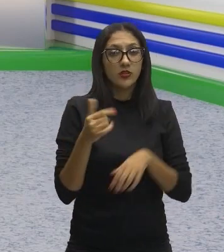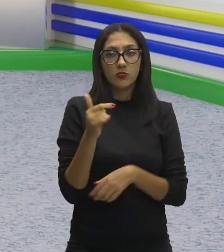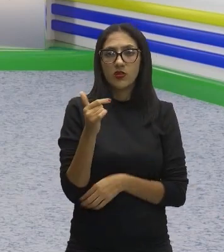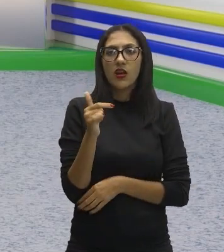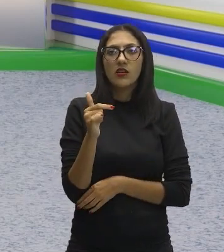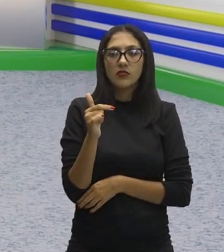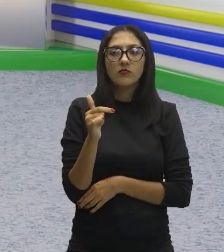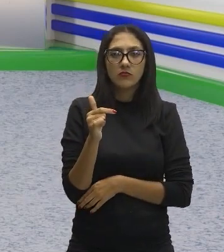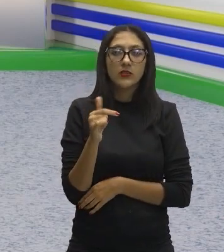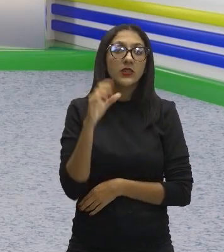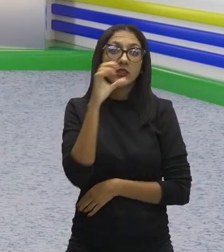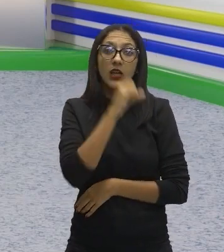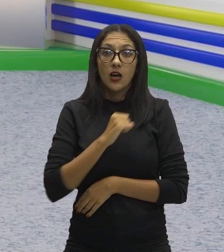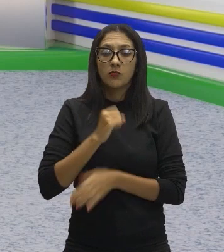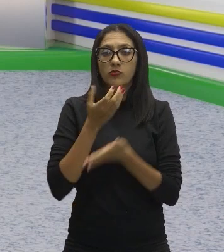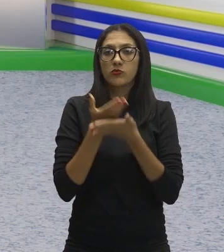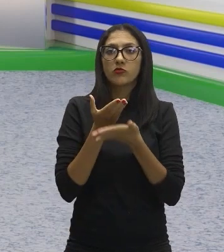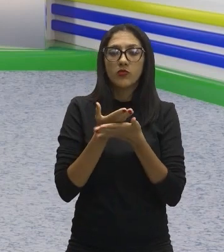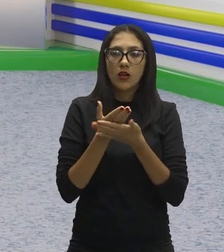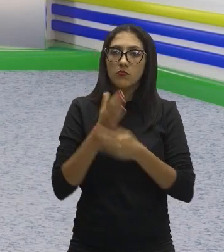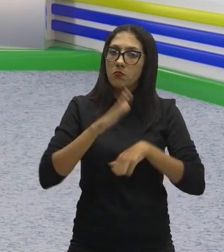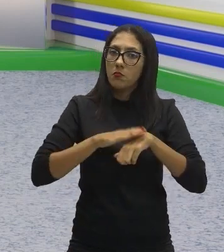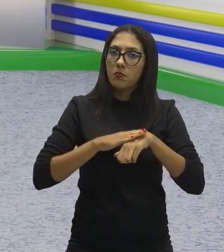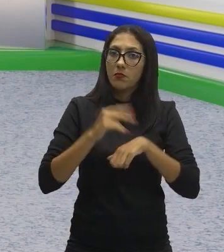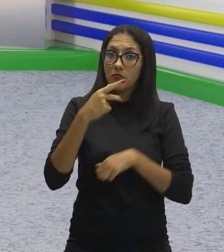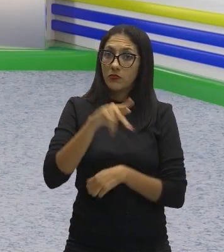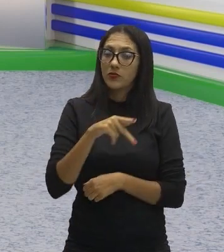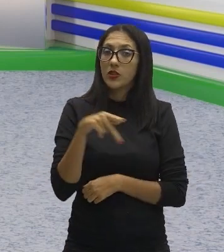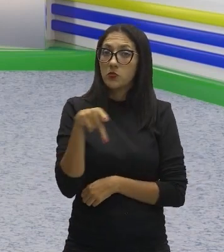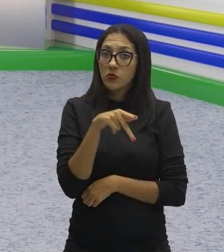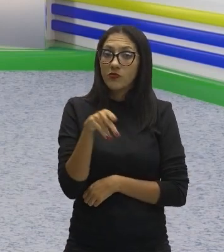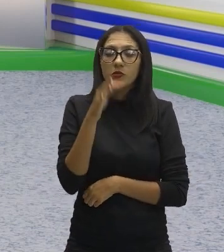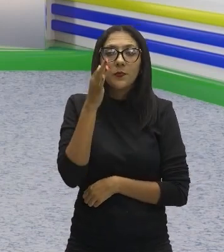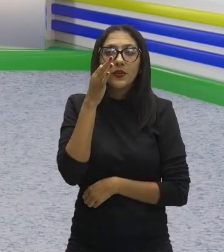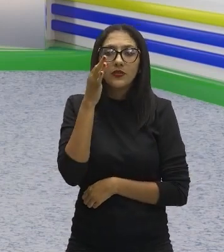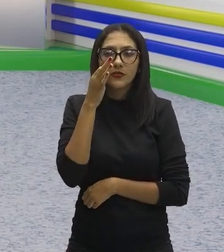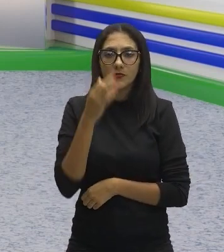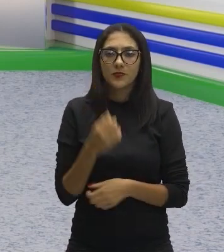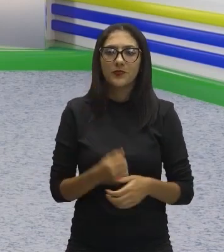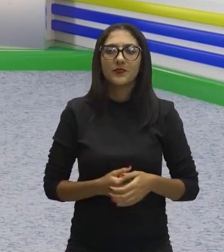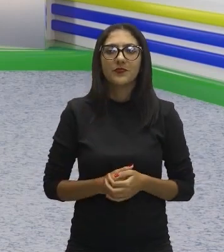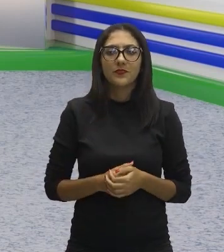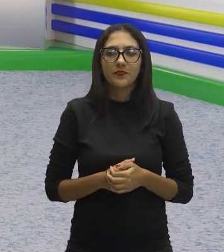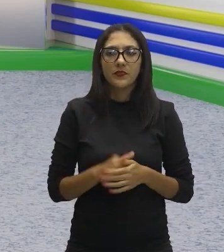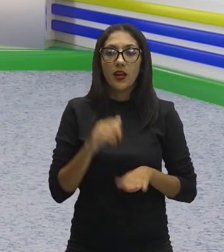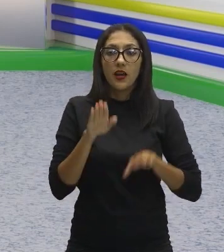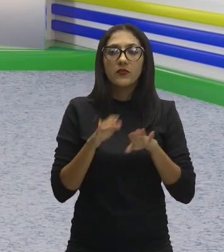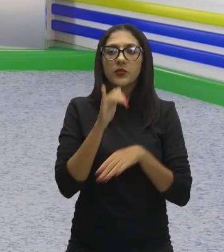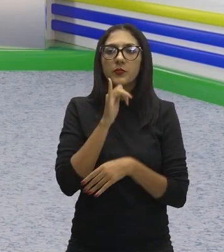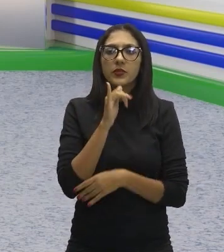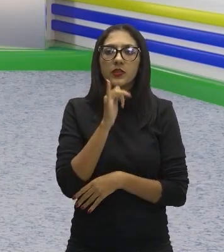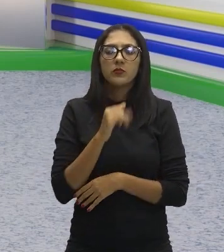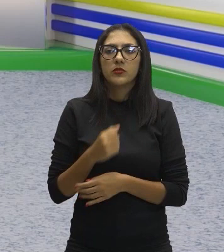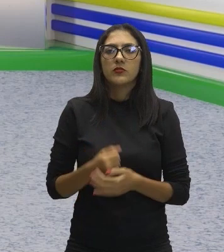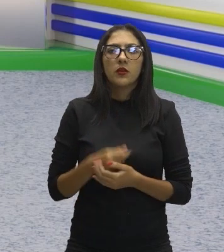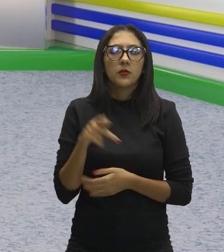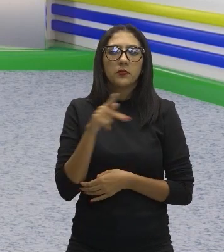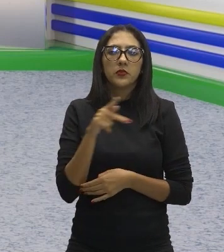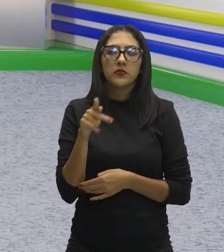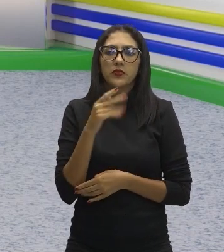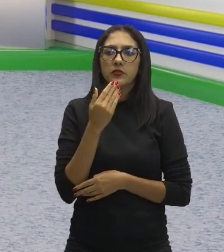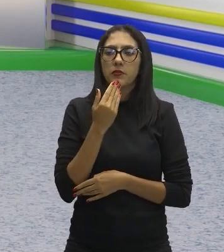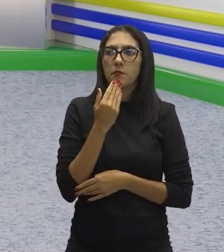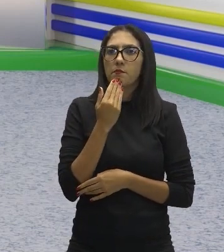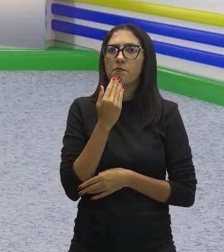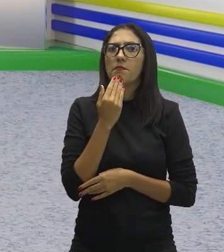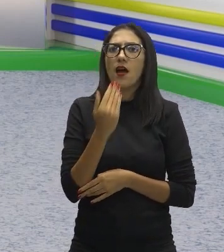vai ter que ministrar esse conteúdo, né, de certa forma. E ocorre certas vezes que o professor pede algum tipo de material ali, né, como a gente já viu, o professor